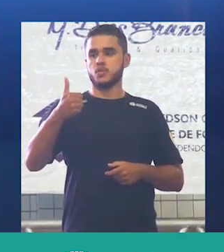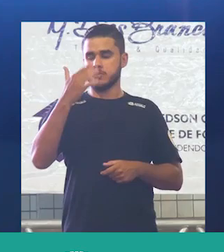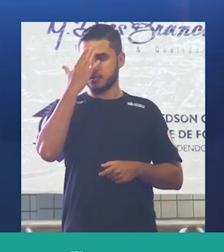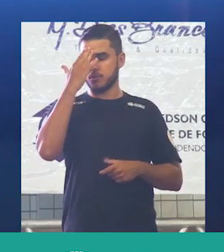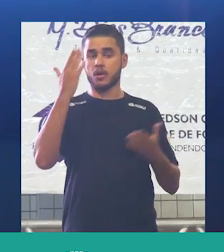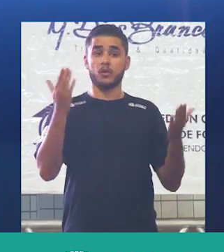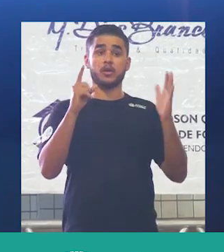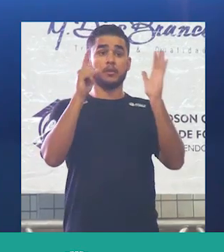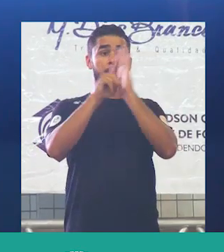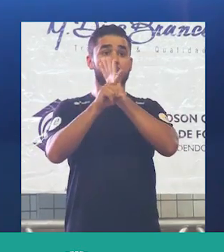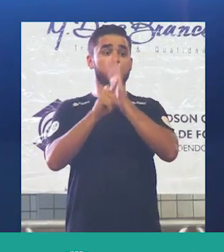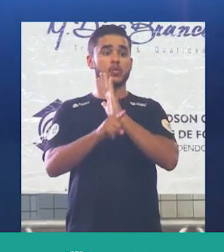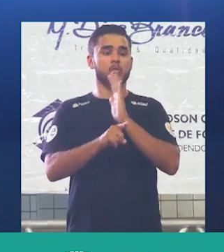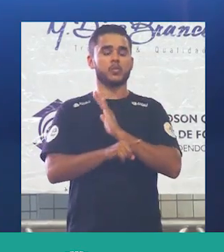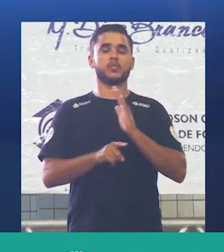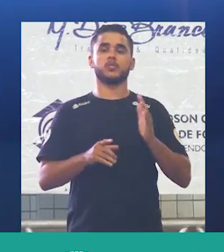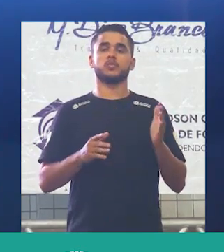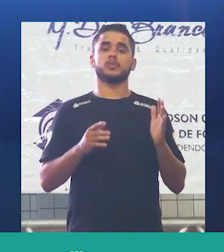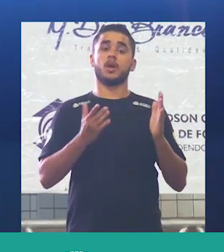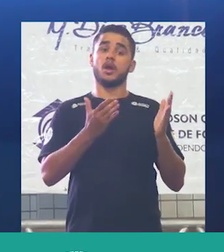questões começam na página